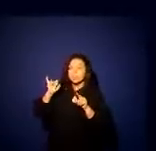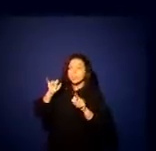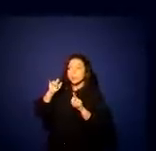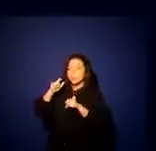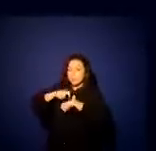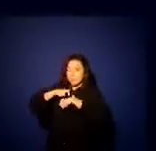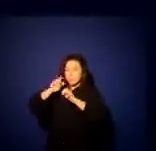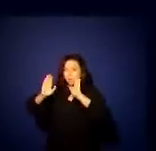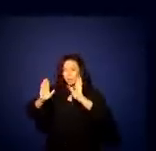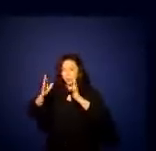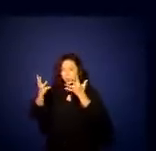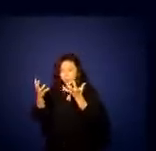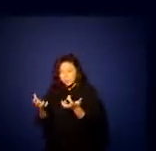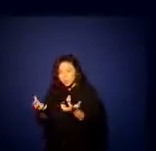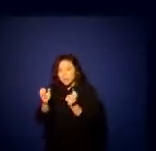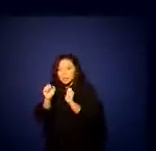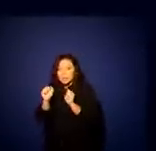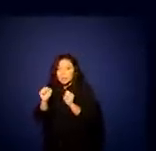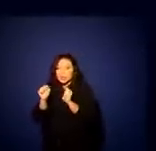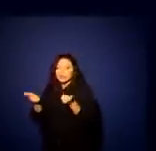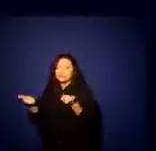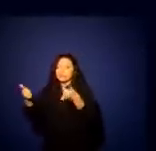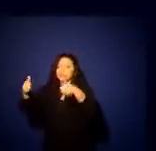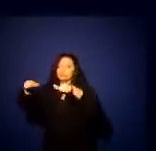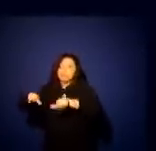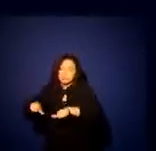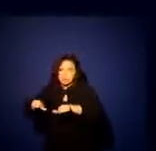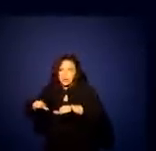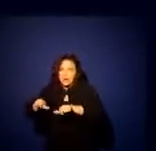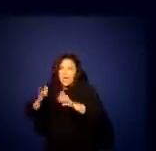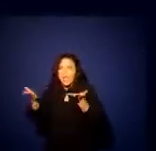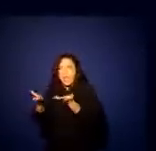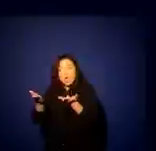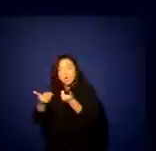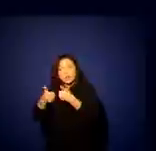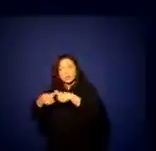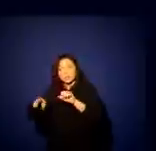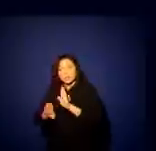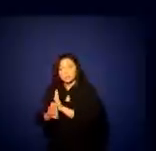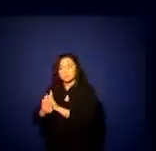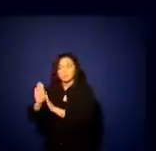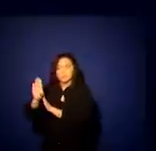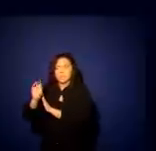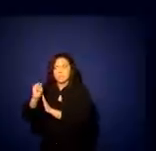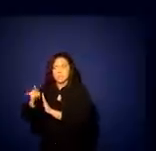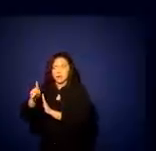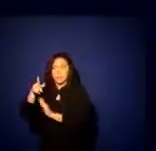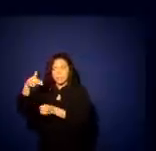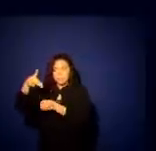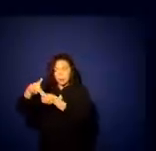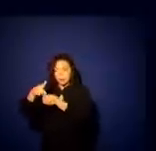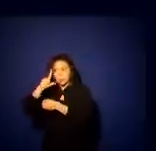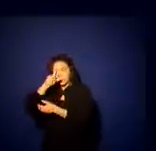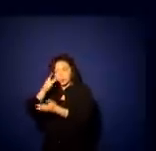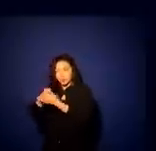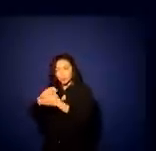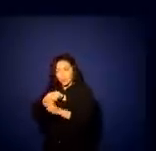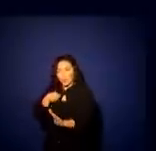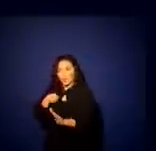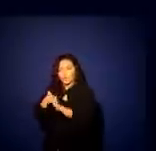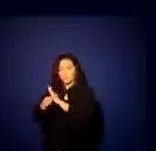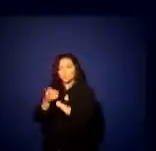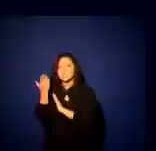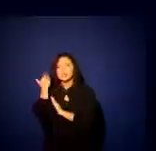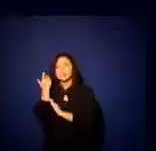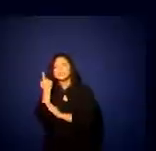que que pressiona preço para baixo também se a Petrobras resolveu investir no setor a Petrobras investir é coisa de um